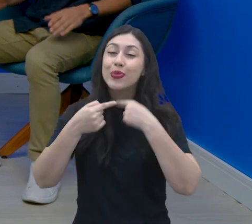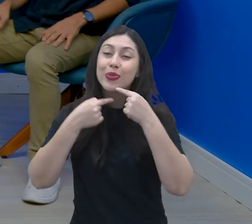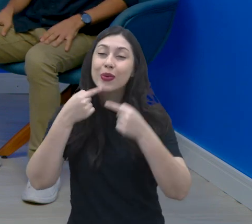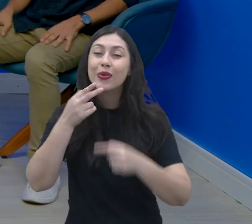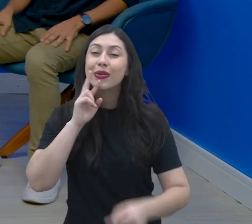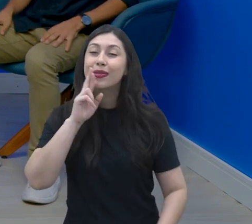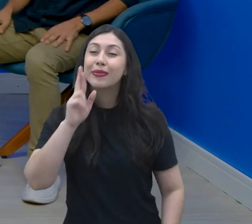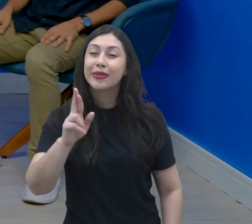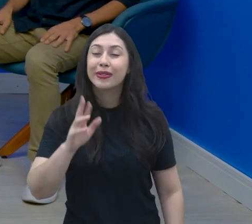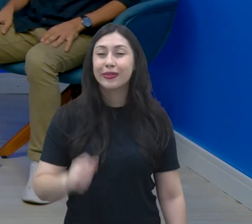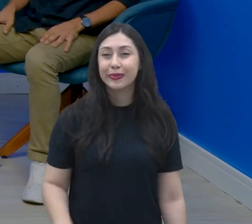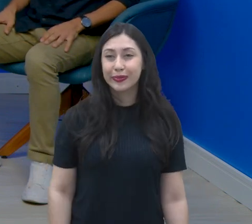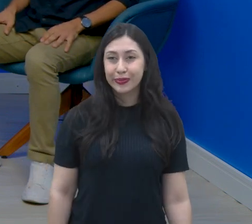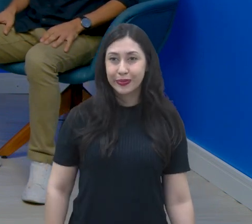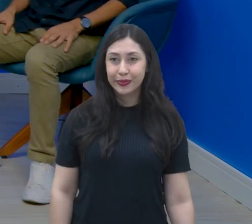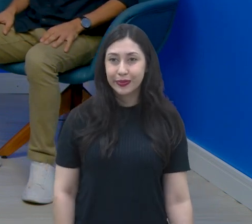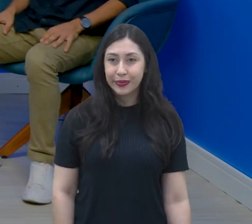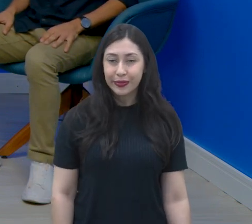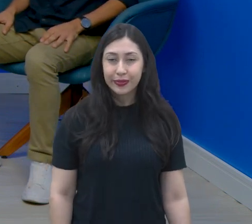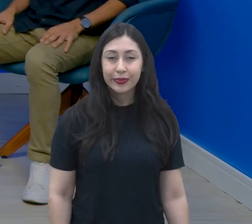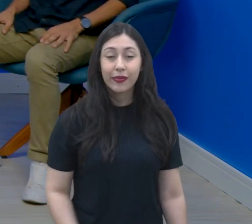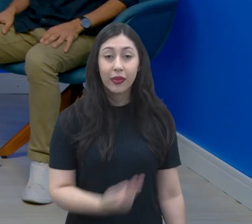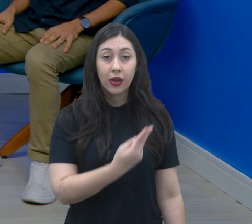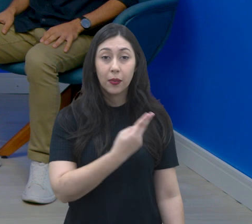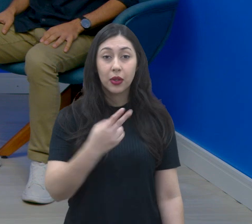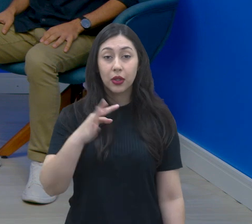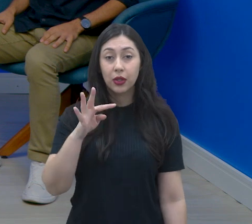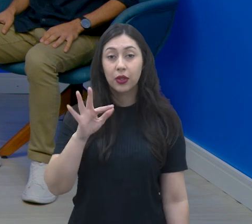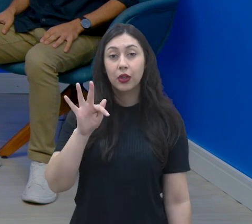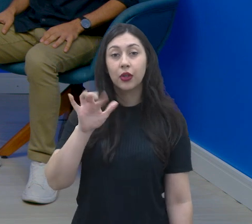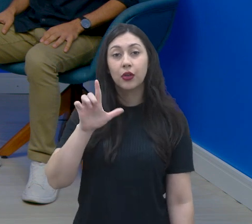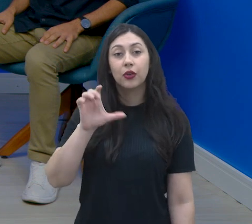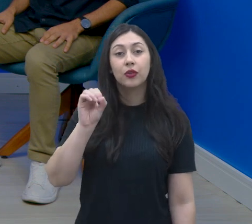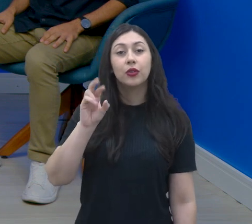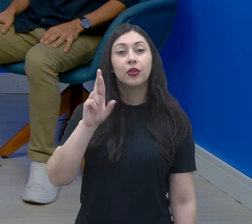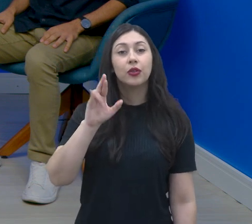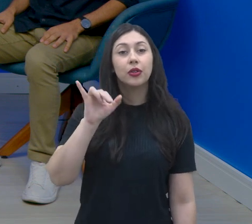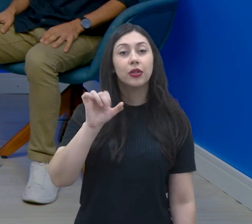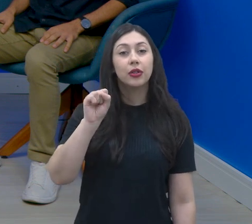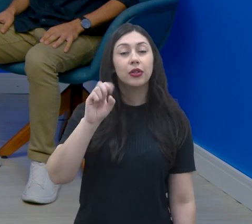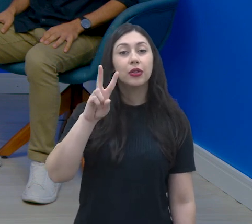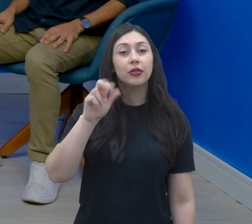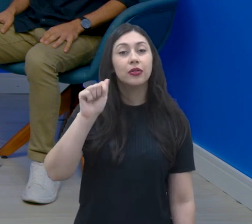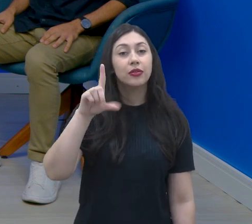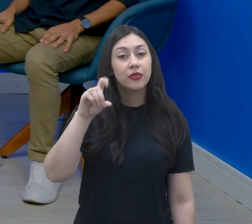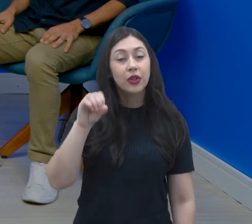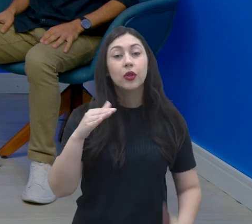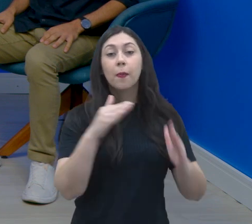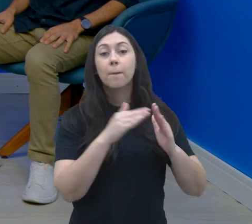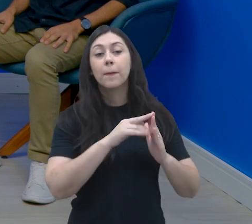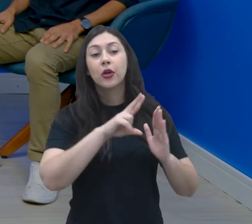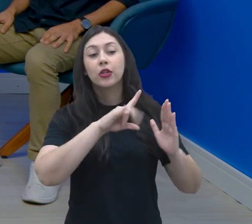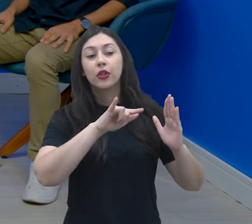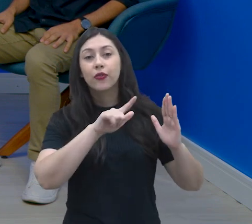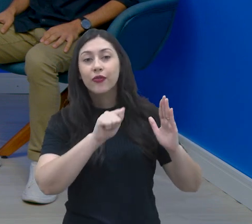as dúvidas do público, vamos conferir. Eu sou Florisaldo Gonçalves Fernandes, moro na Vila Ester. Eu queria saber